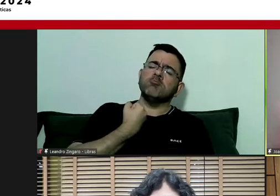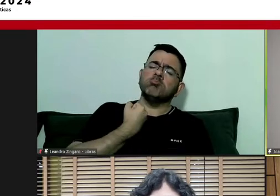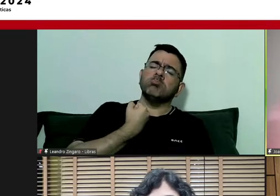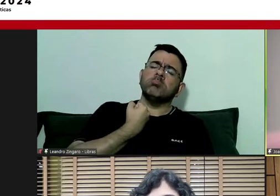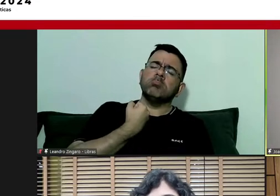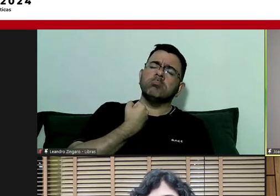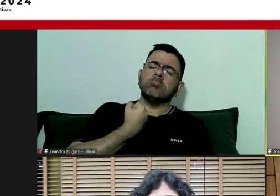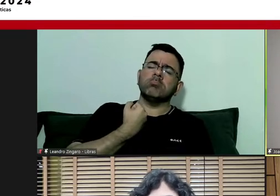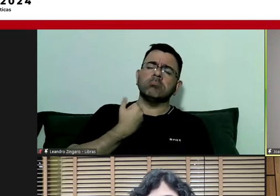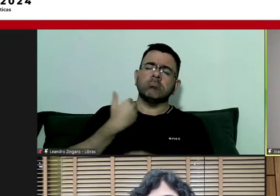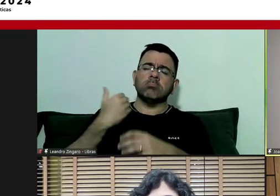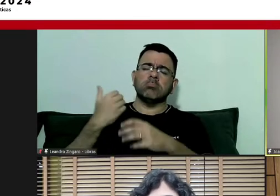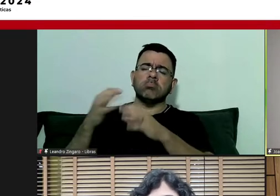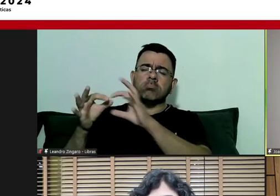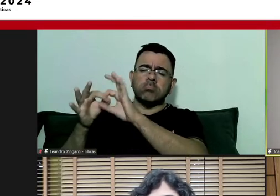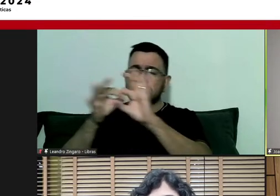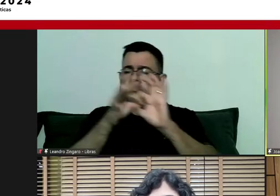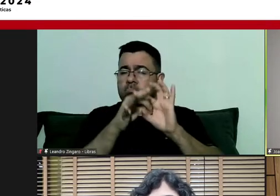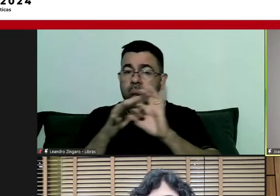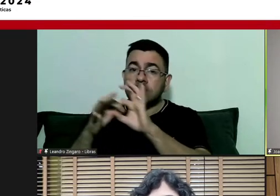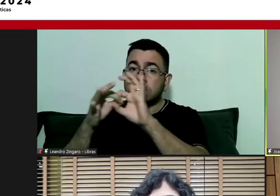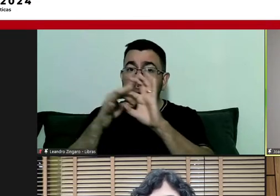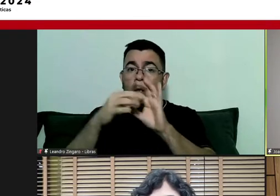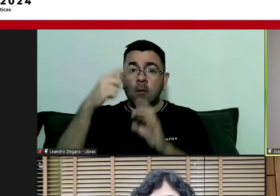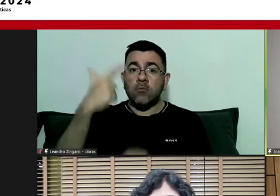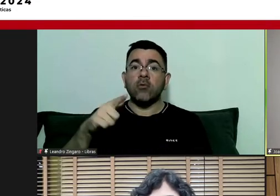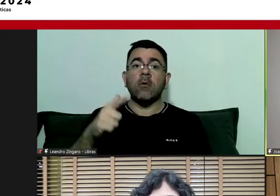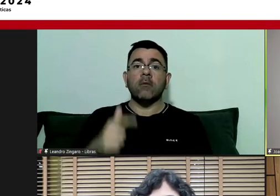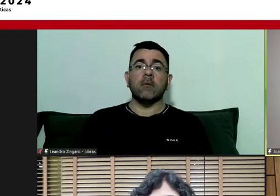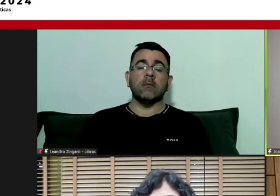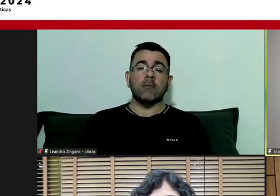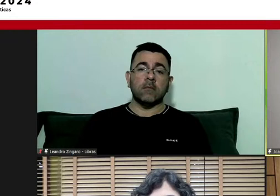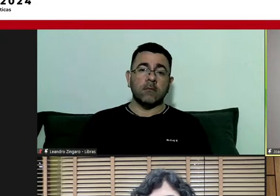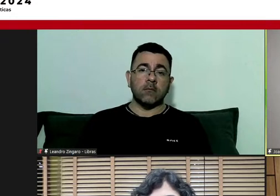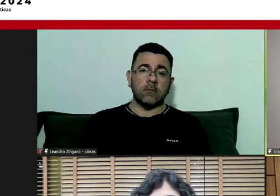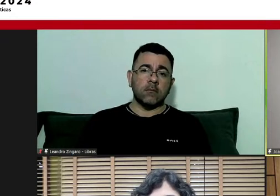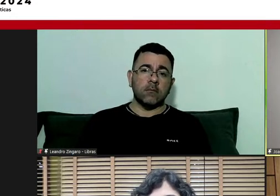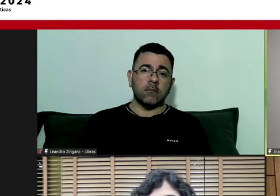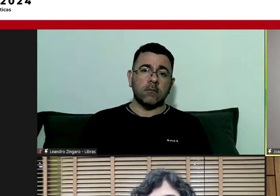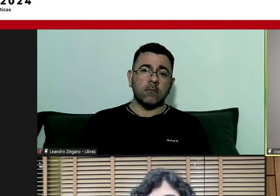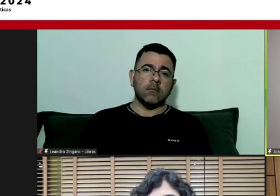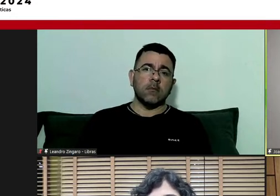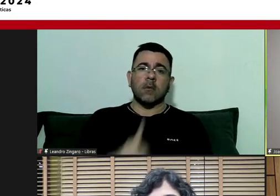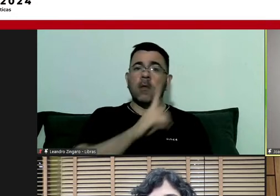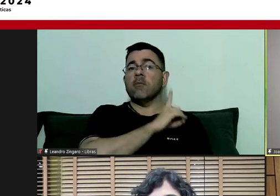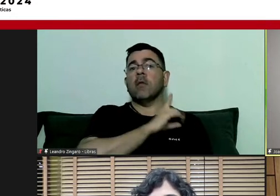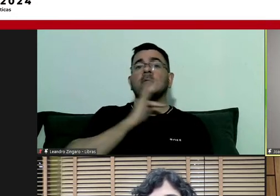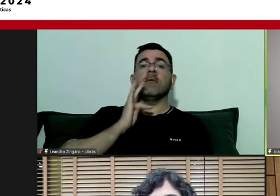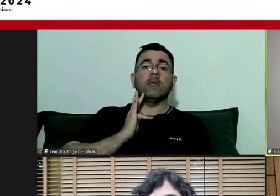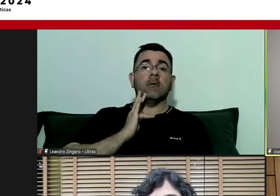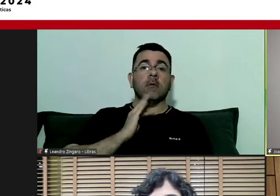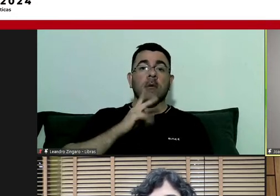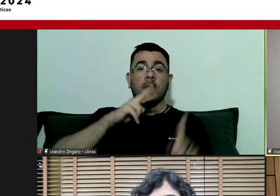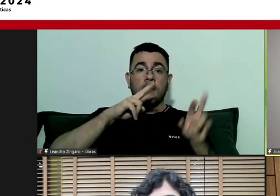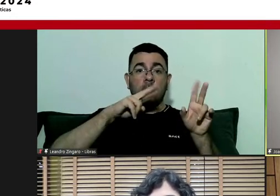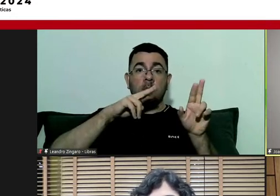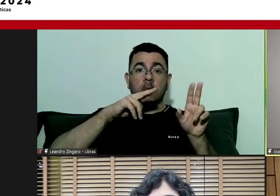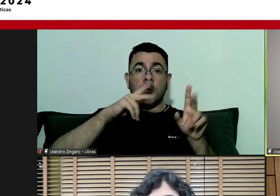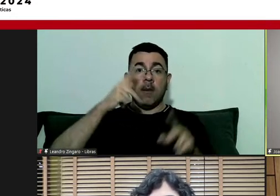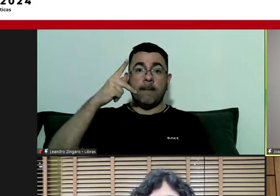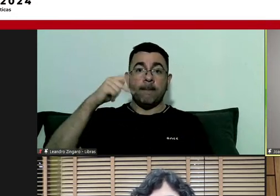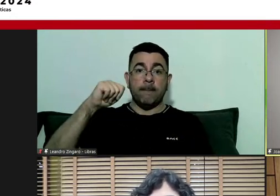reconectá-lo com serviços E aí meu irmão Pedro que é deputado federal ele tá apresentando um projeto na